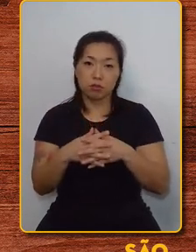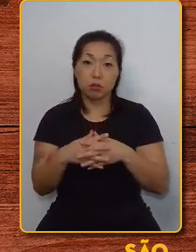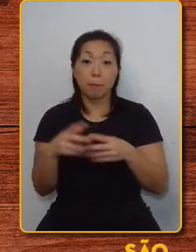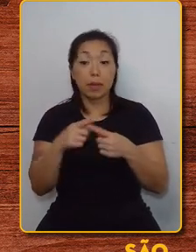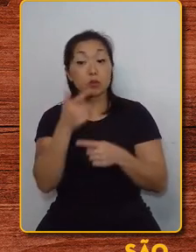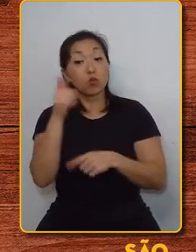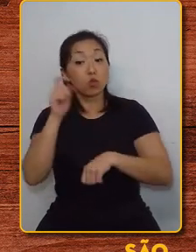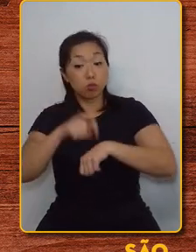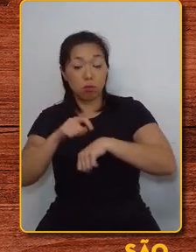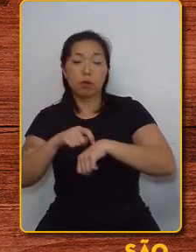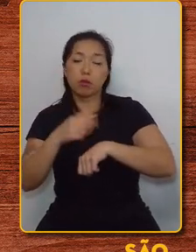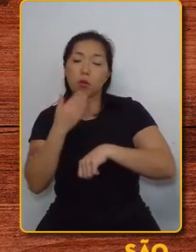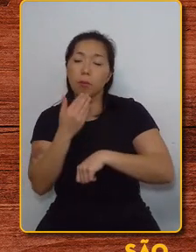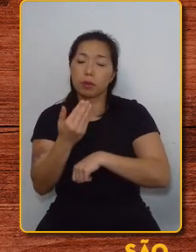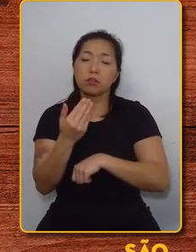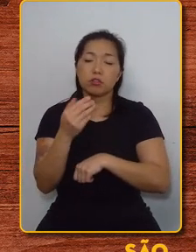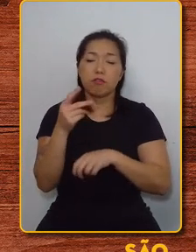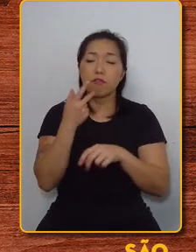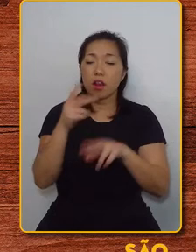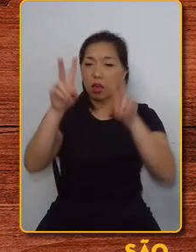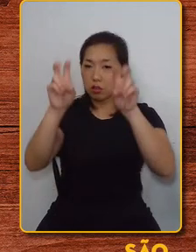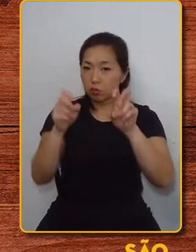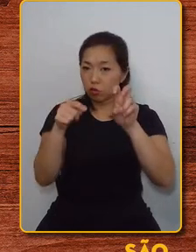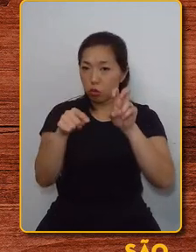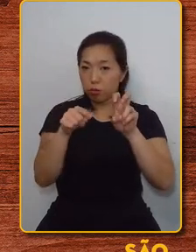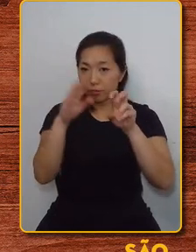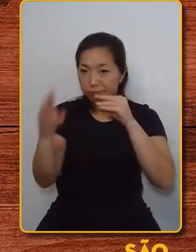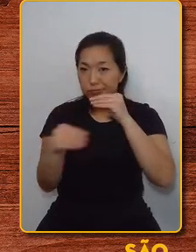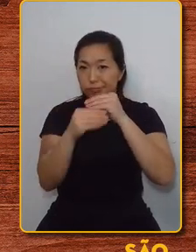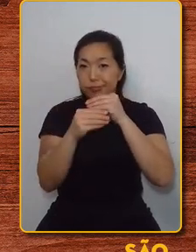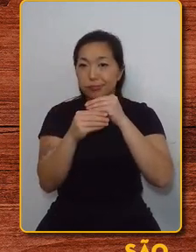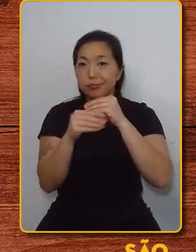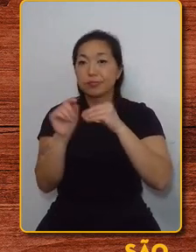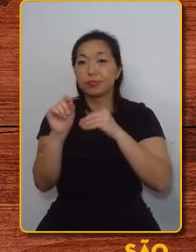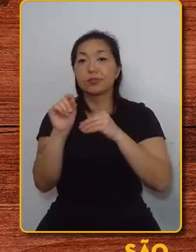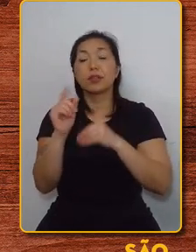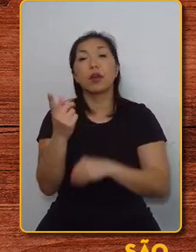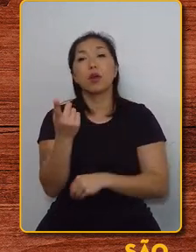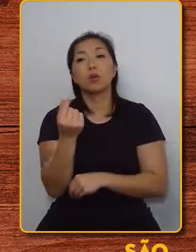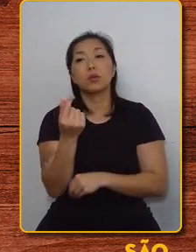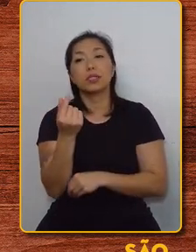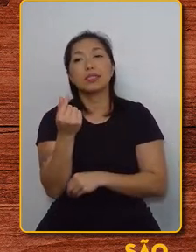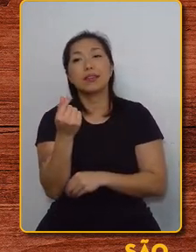vocês pautarem isso nas nossas conversas, que é o sistema tributário brasileiro.